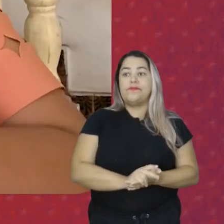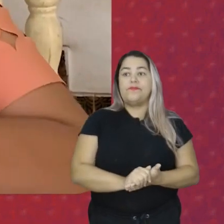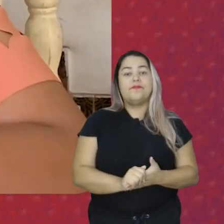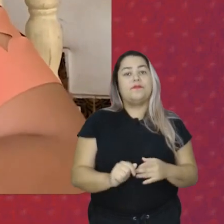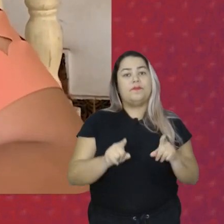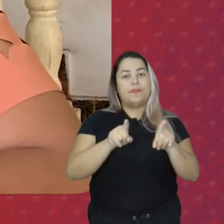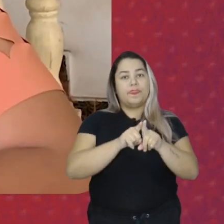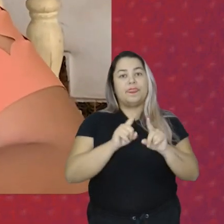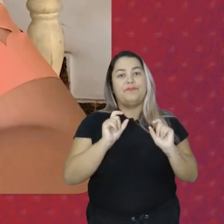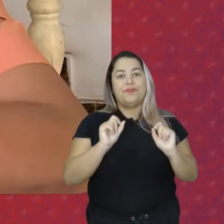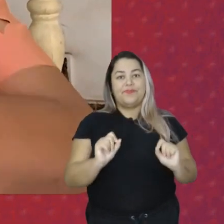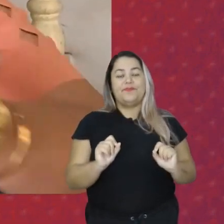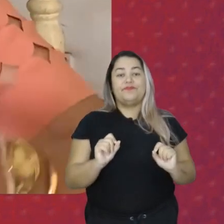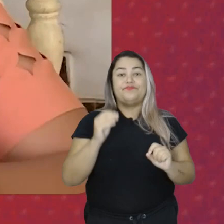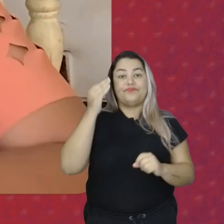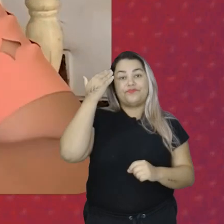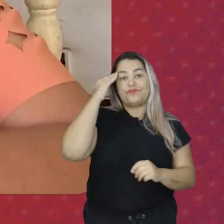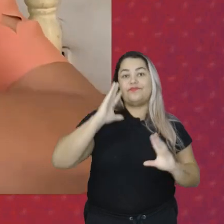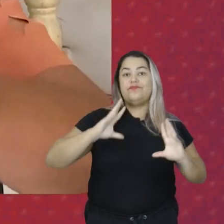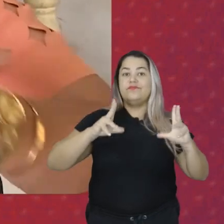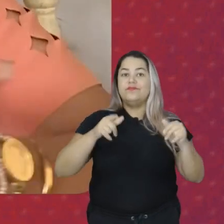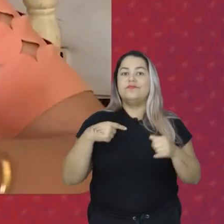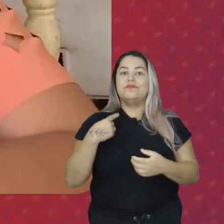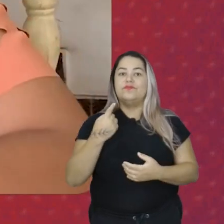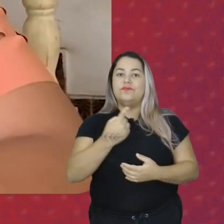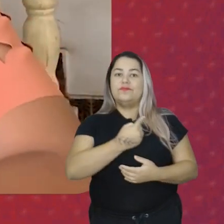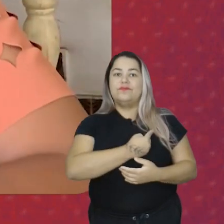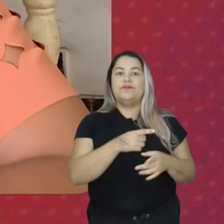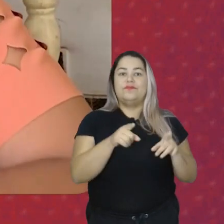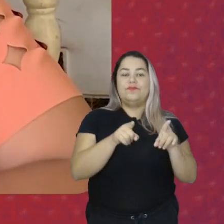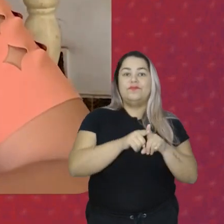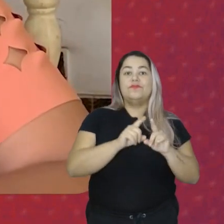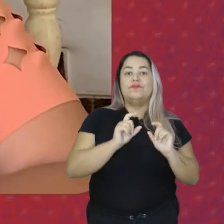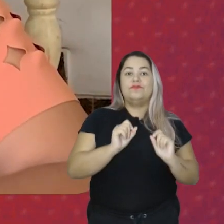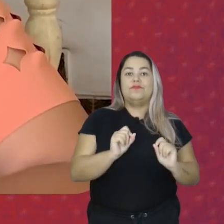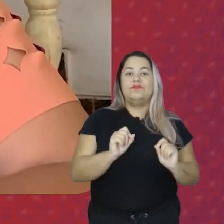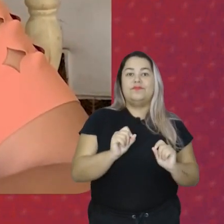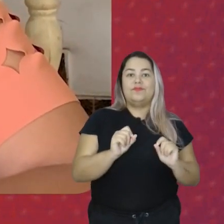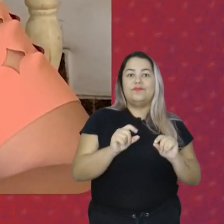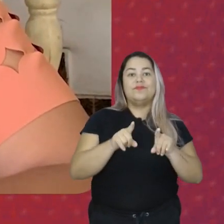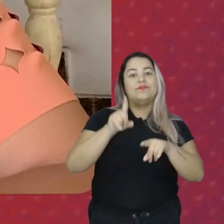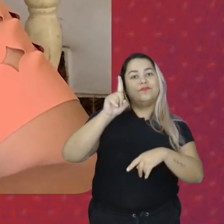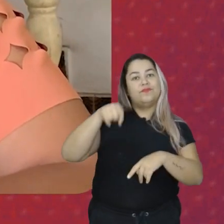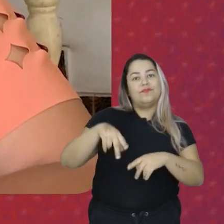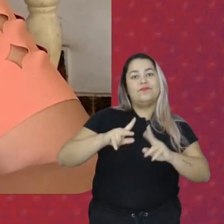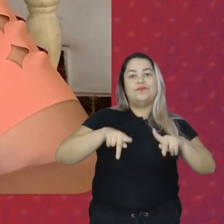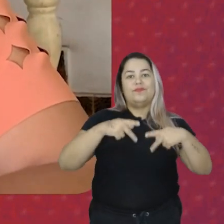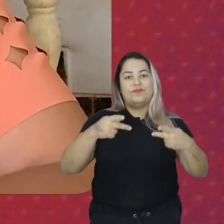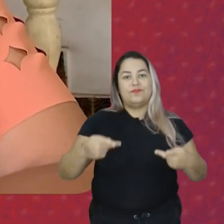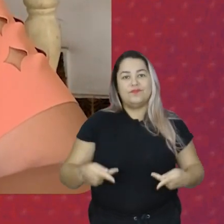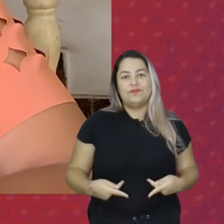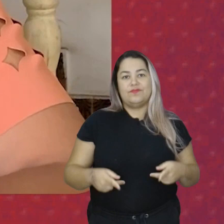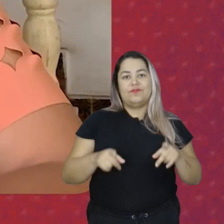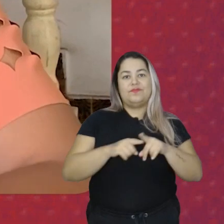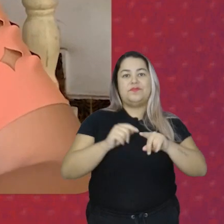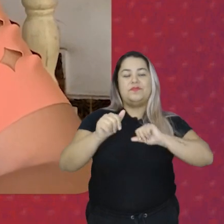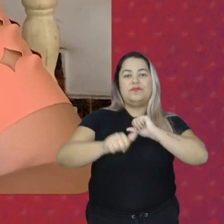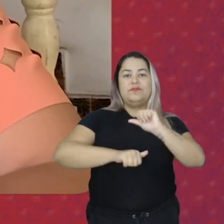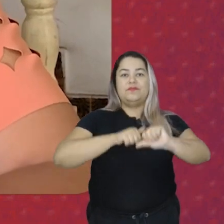de entender que todos nós, o que nos unifica é o fato de sermos humanos, né? Essa